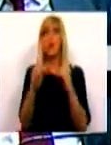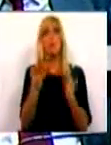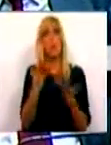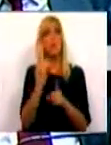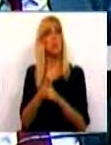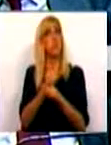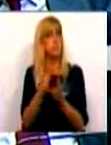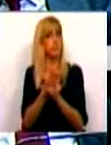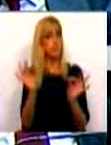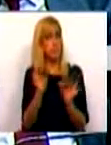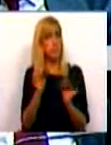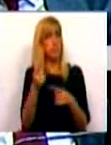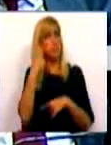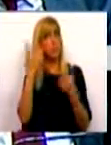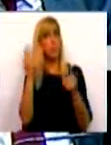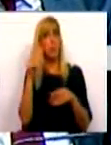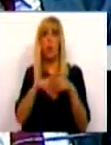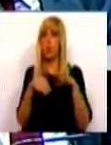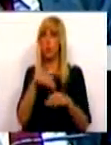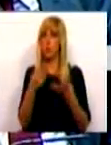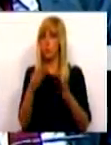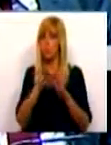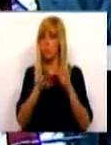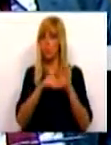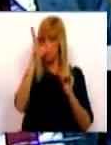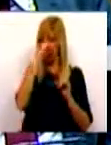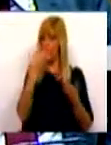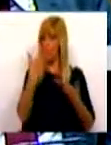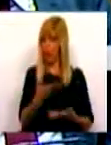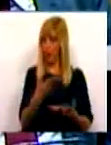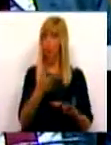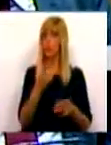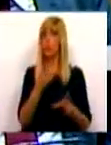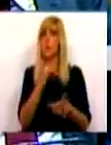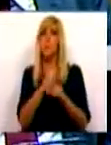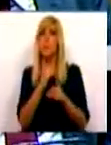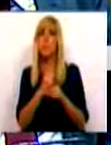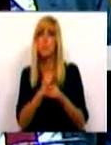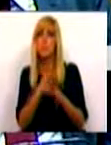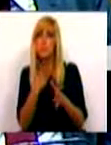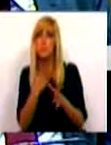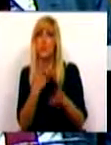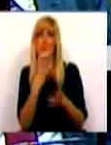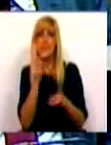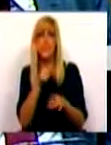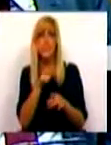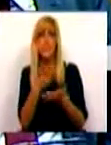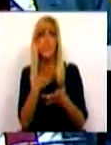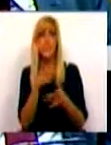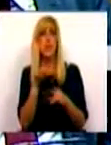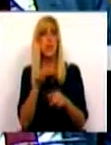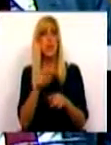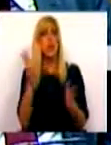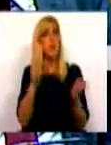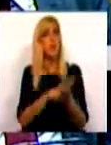exatamente os mesmos que apresentámos ao eleitorado, que estão no programa de governo, são exatamente os mesmos, à décima, com que foram